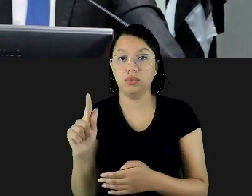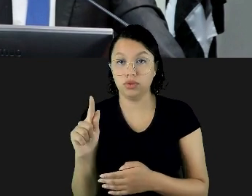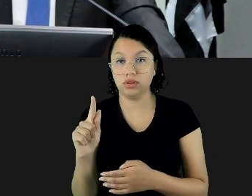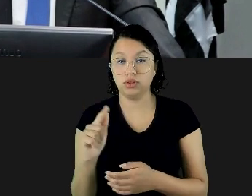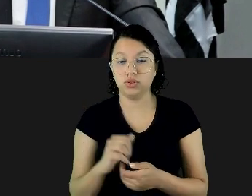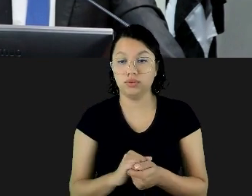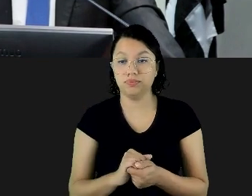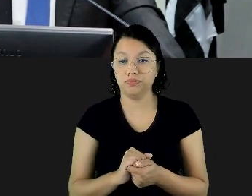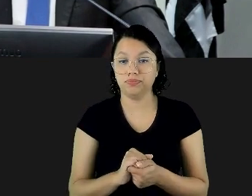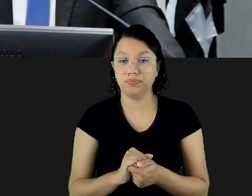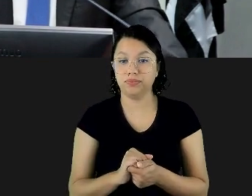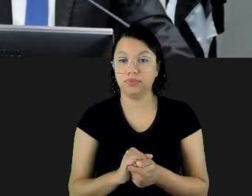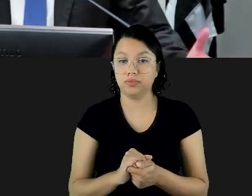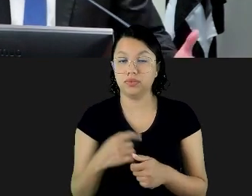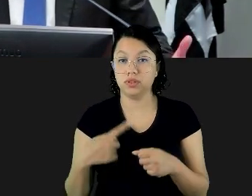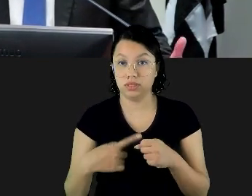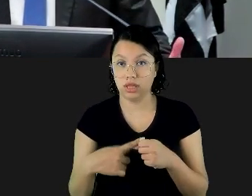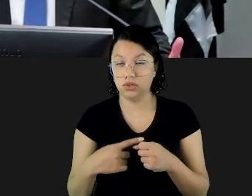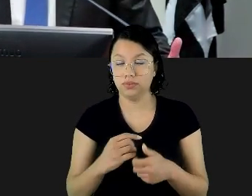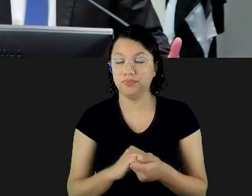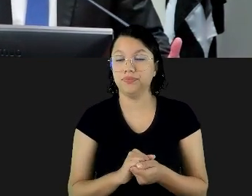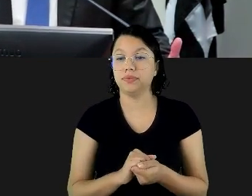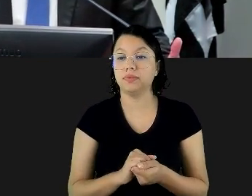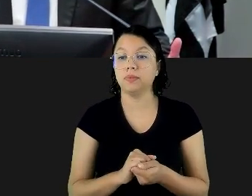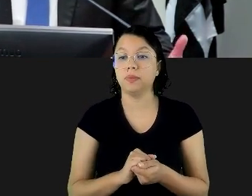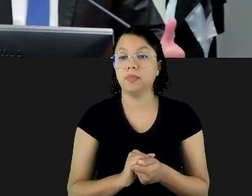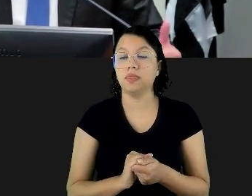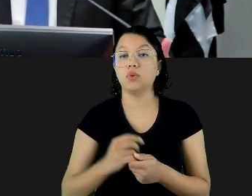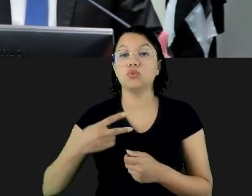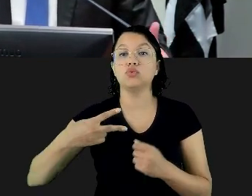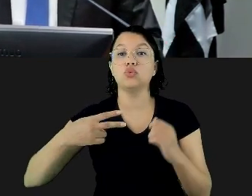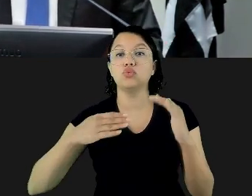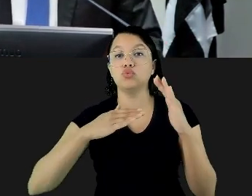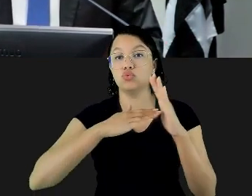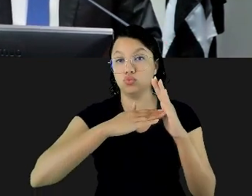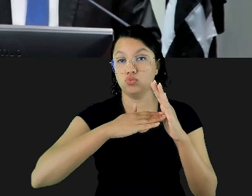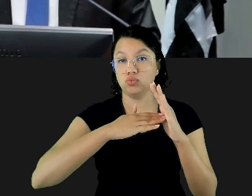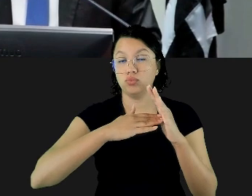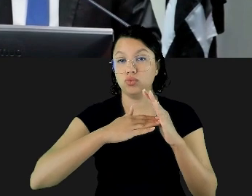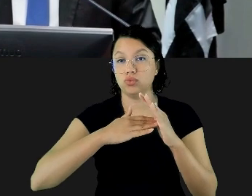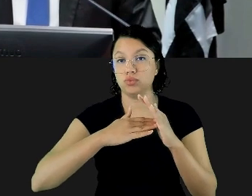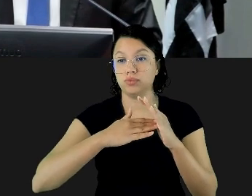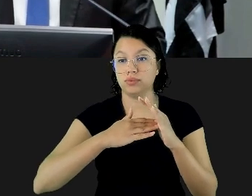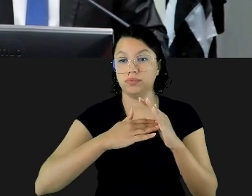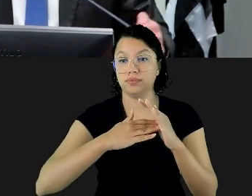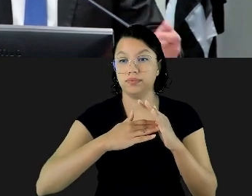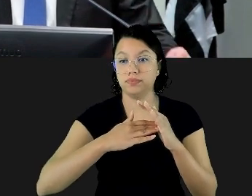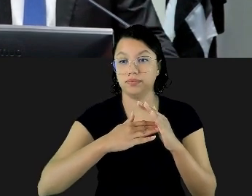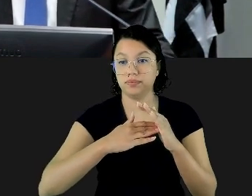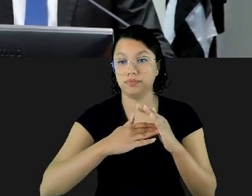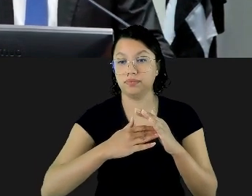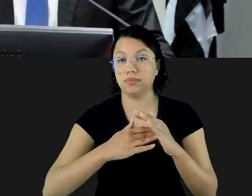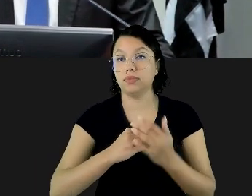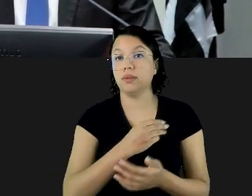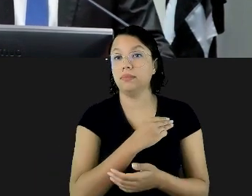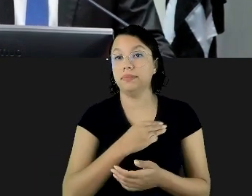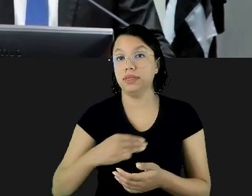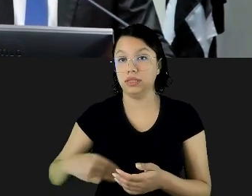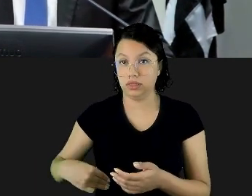os 2 últimos ministros das Relações Exteriores, tanto Ernesto